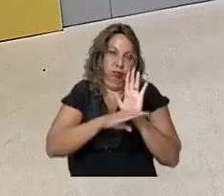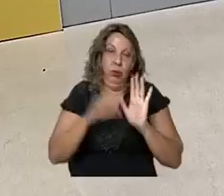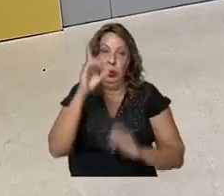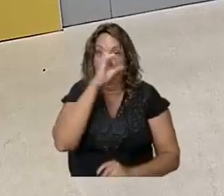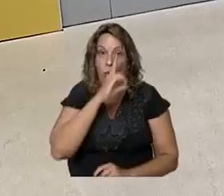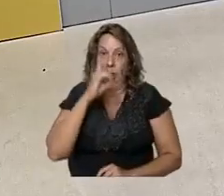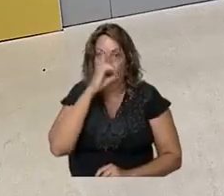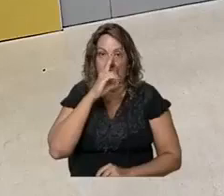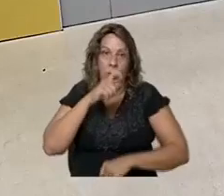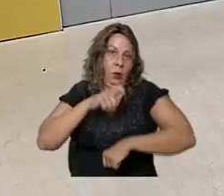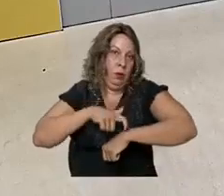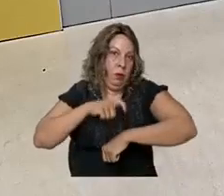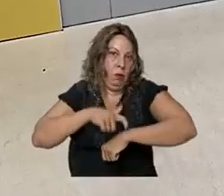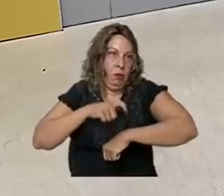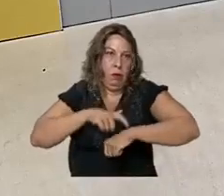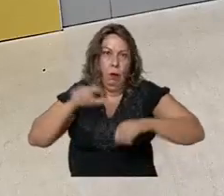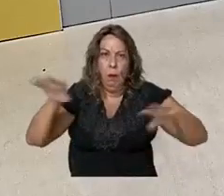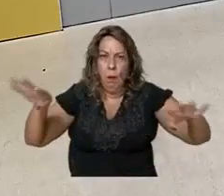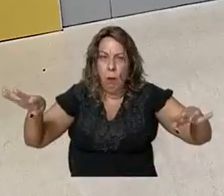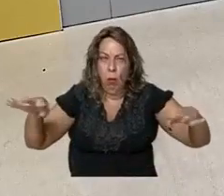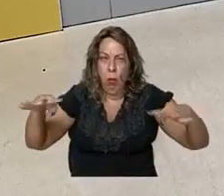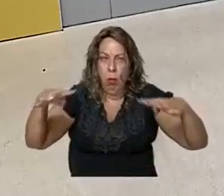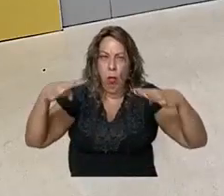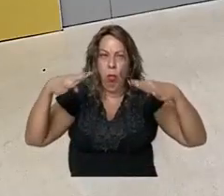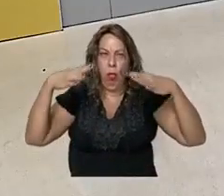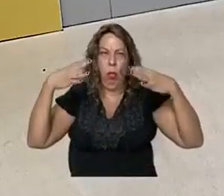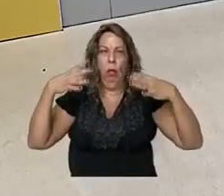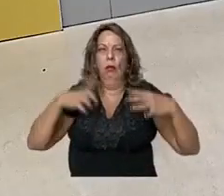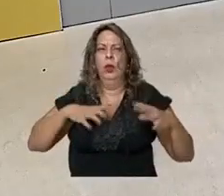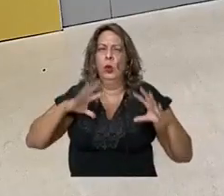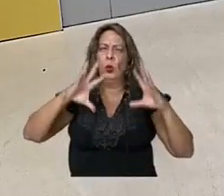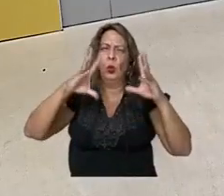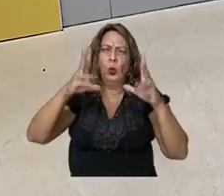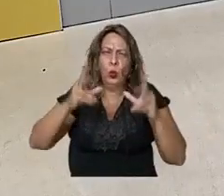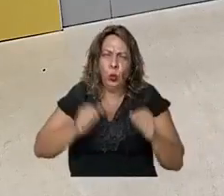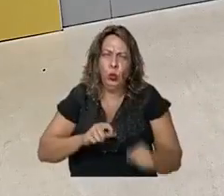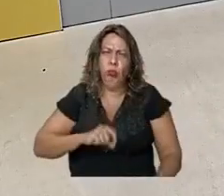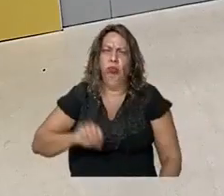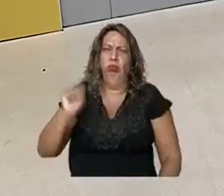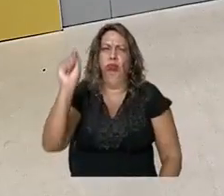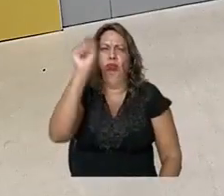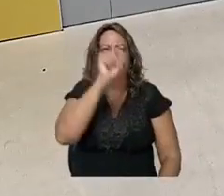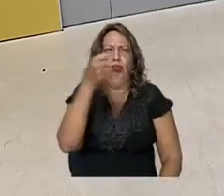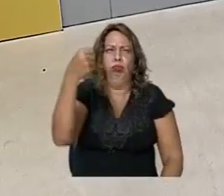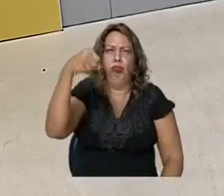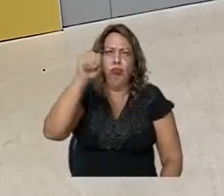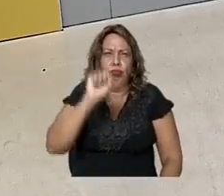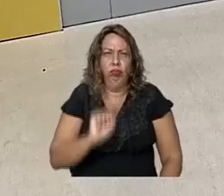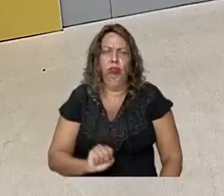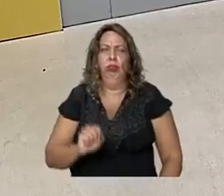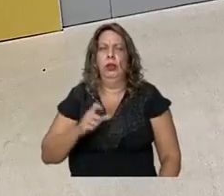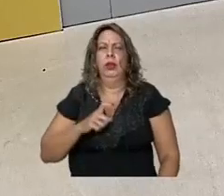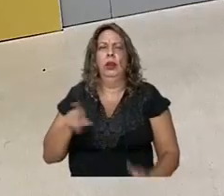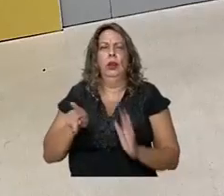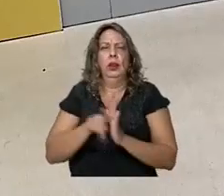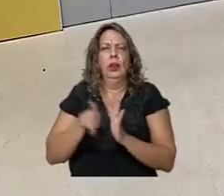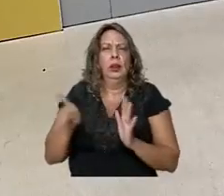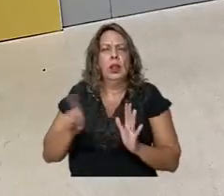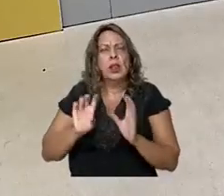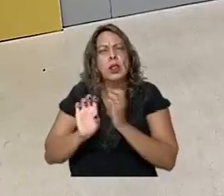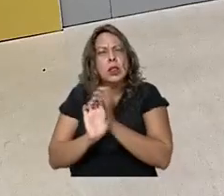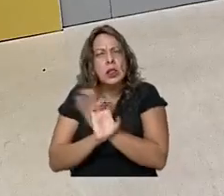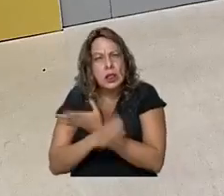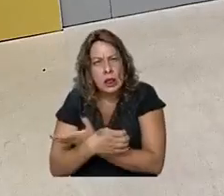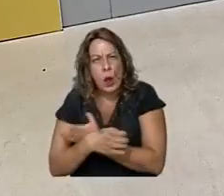horário de maior audiência do domingo. A gente está em todas as regiões do estado, Agreste, no Alto Sertão,